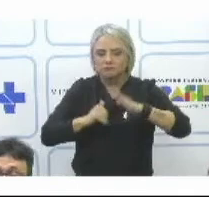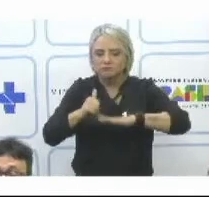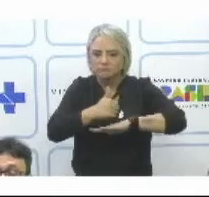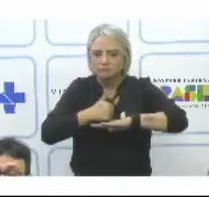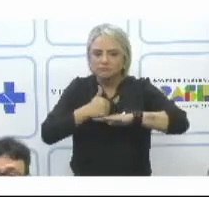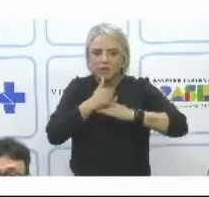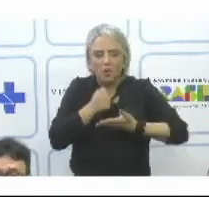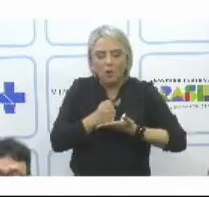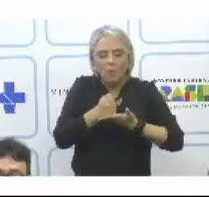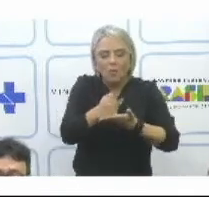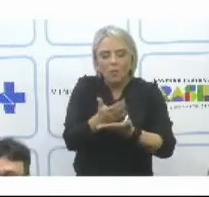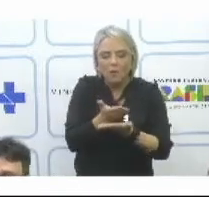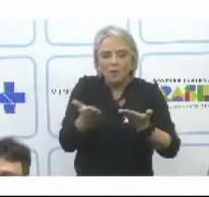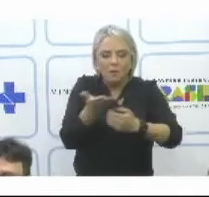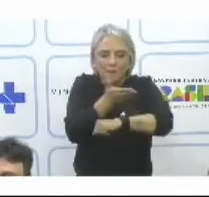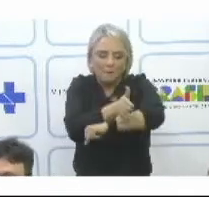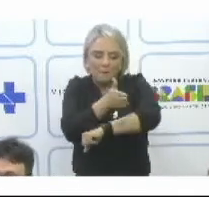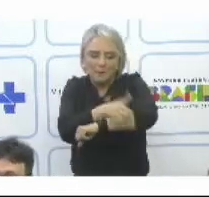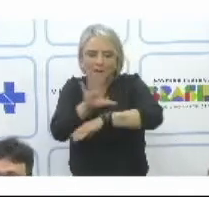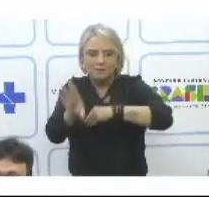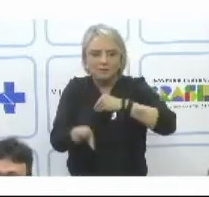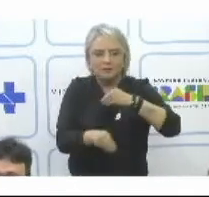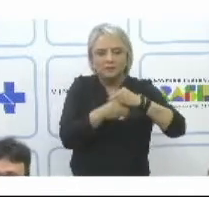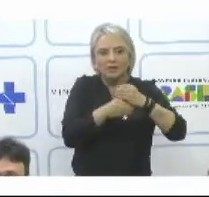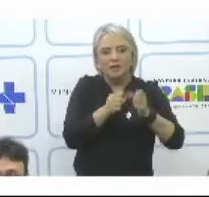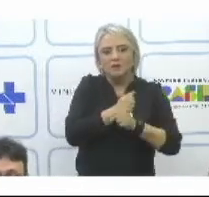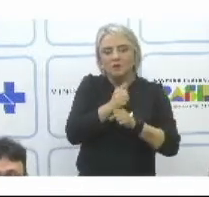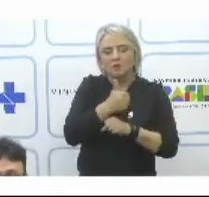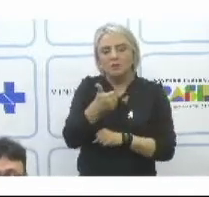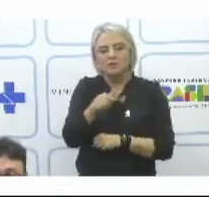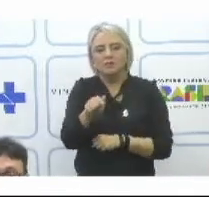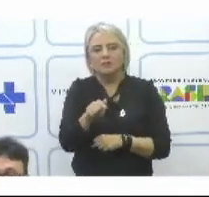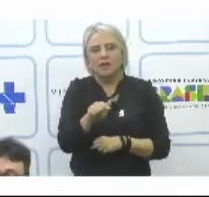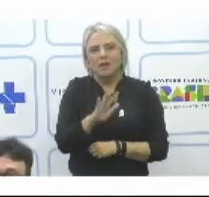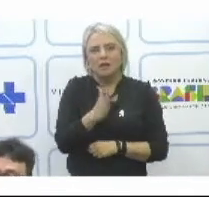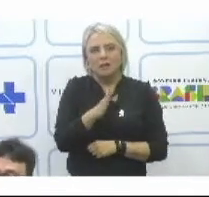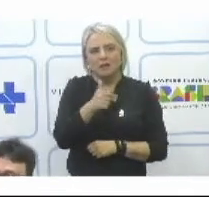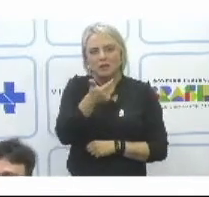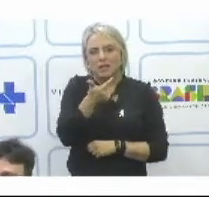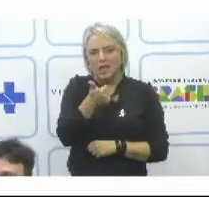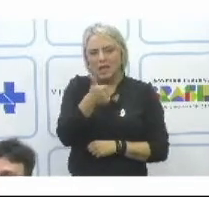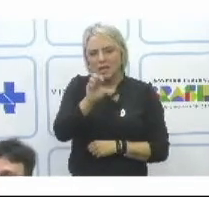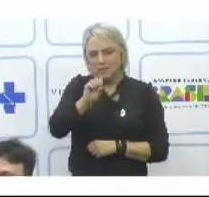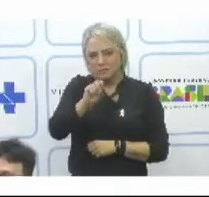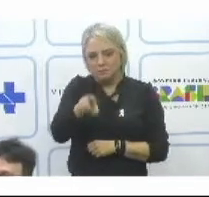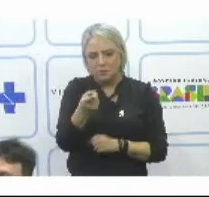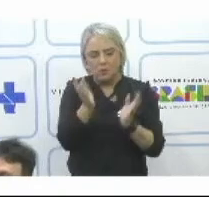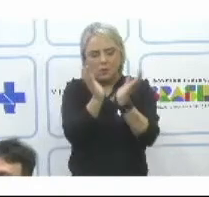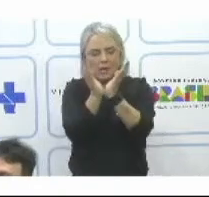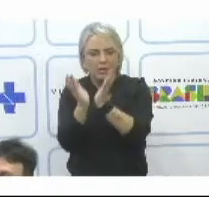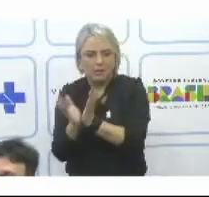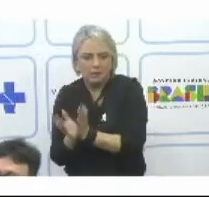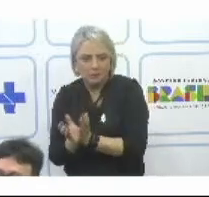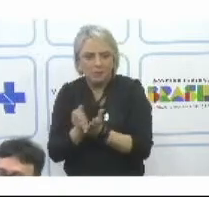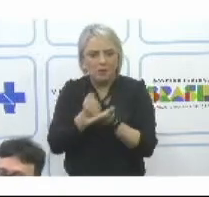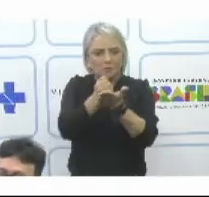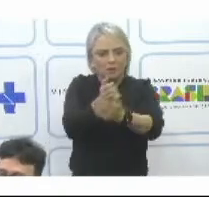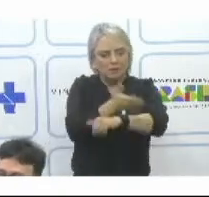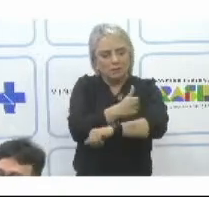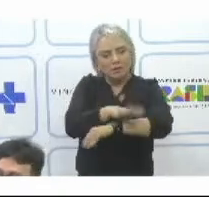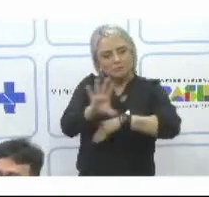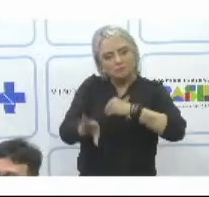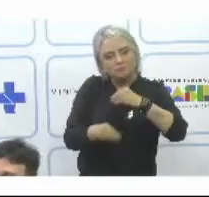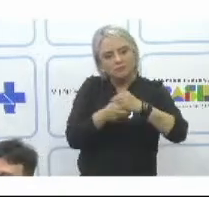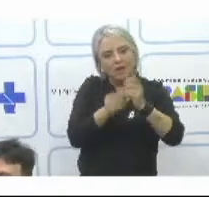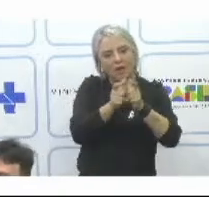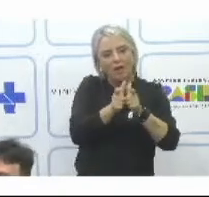que ofertando práticas integrativas. Em 2017 a gente tinha cerca de 10 mil, né, equipes, né, ofertando práticas integrativas